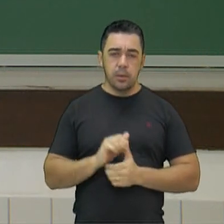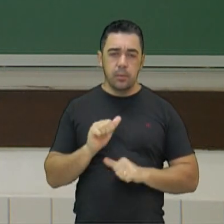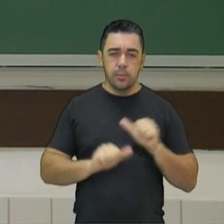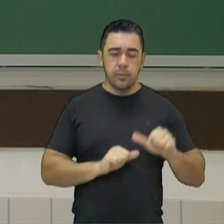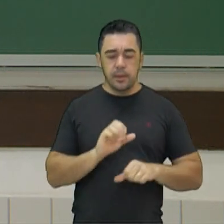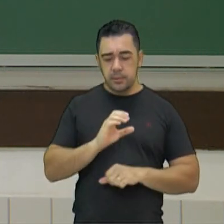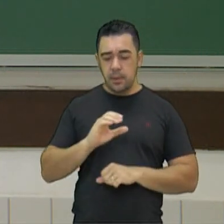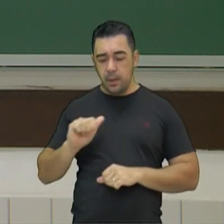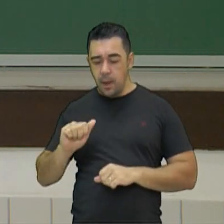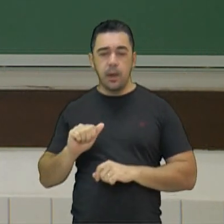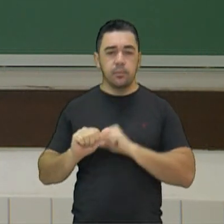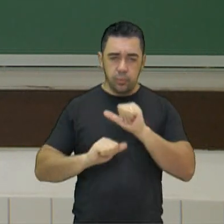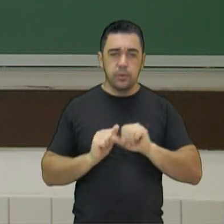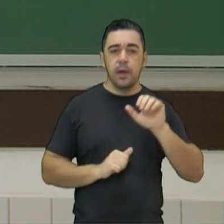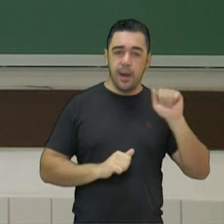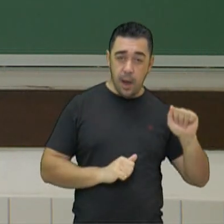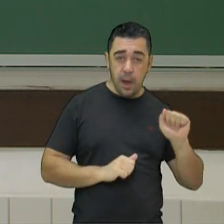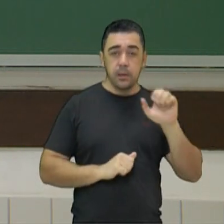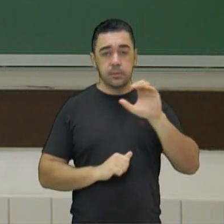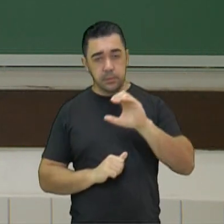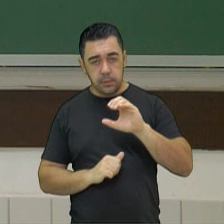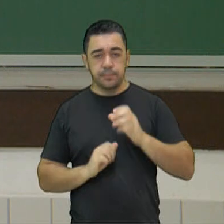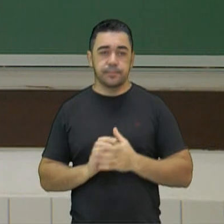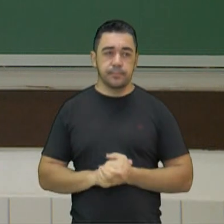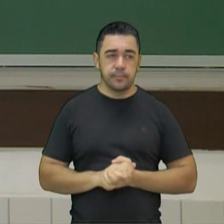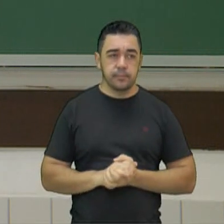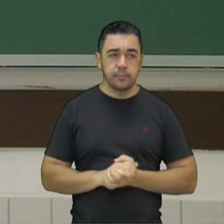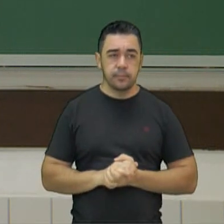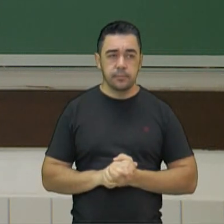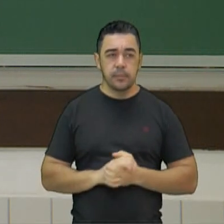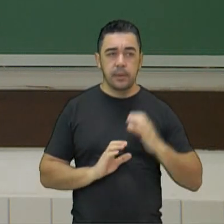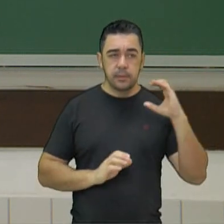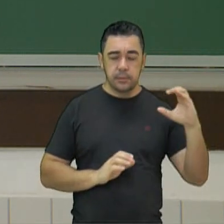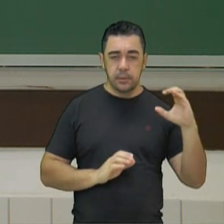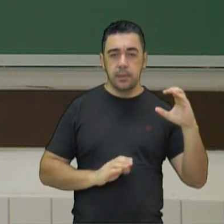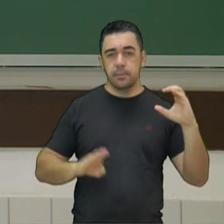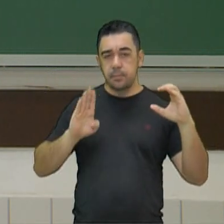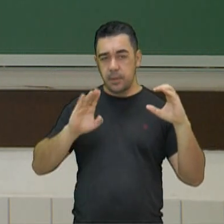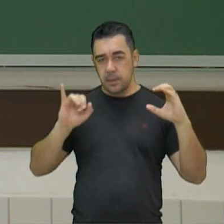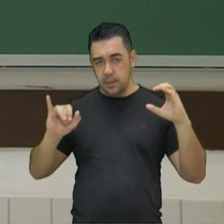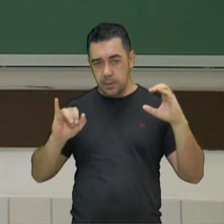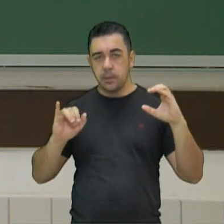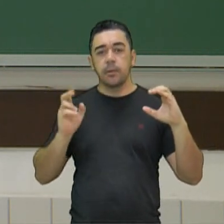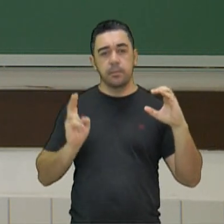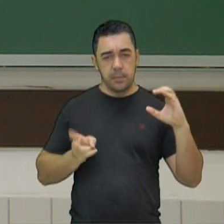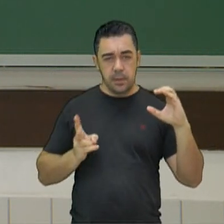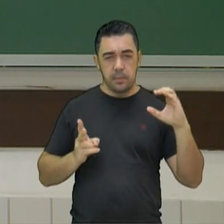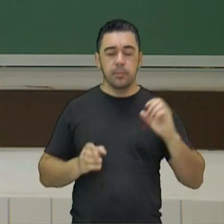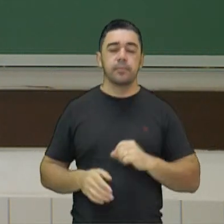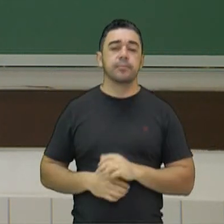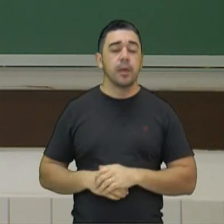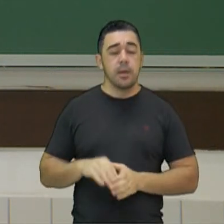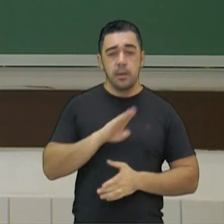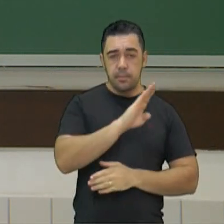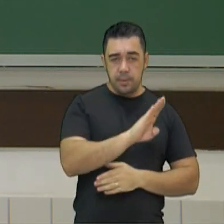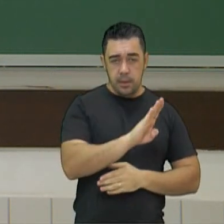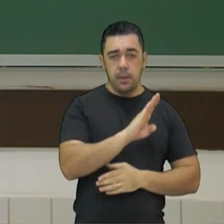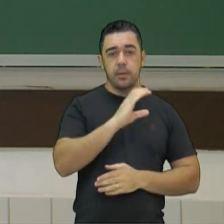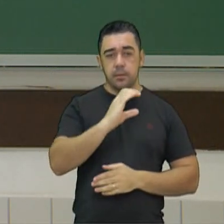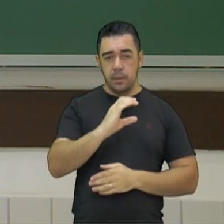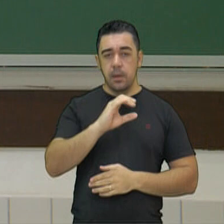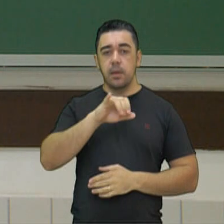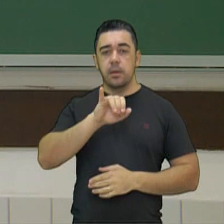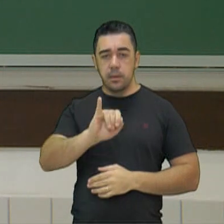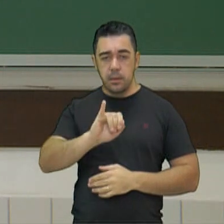eu vou escrever AC. C vezes BI, mesma coisa. Primeiro B,